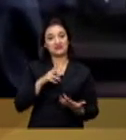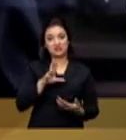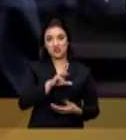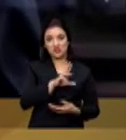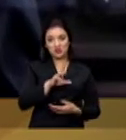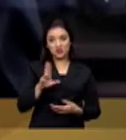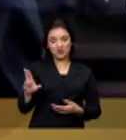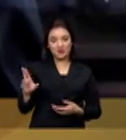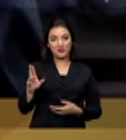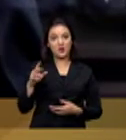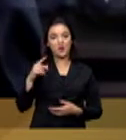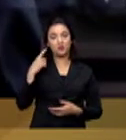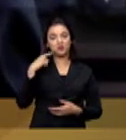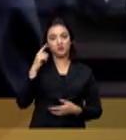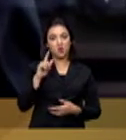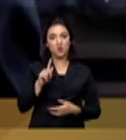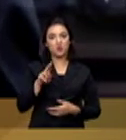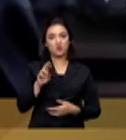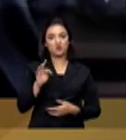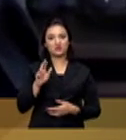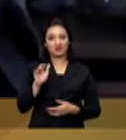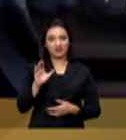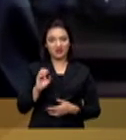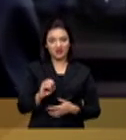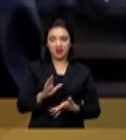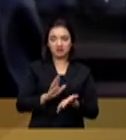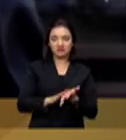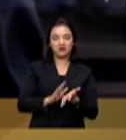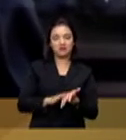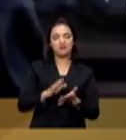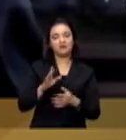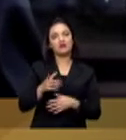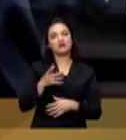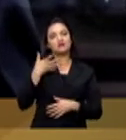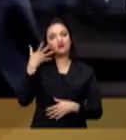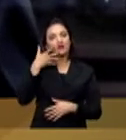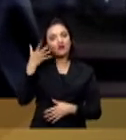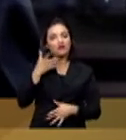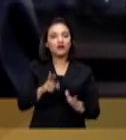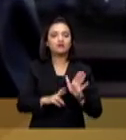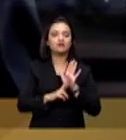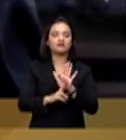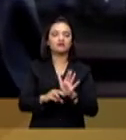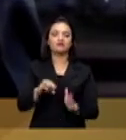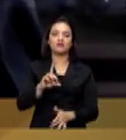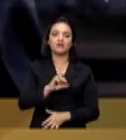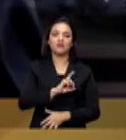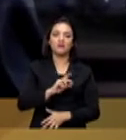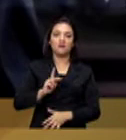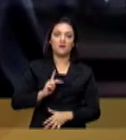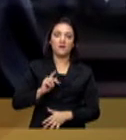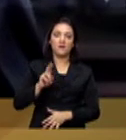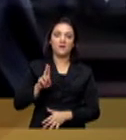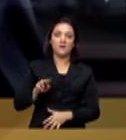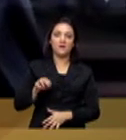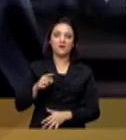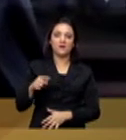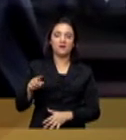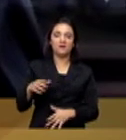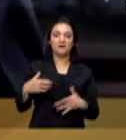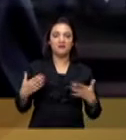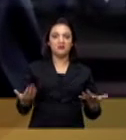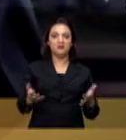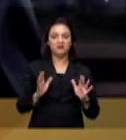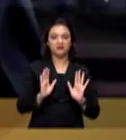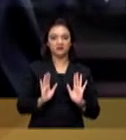Silva, que se manifesta em nome da Defensoria Pública da União. E, presidente, eu fiz